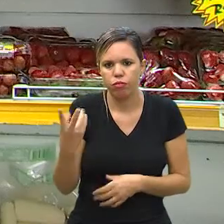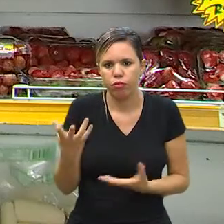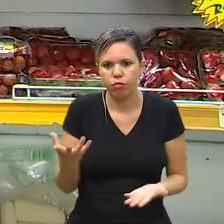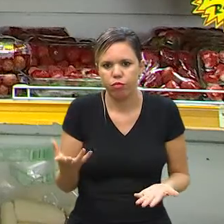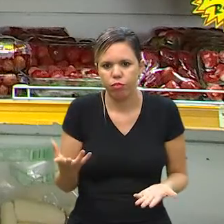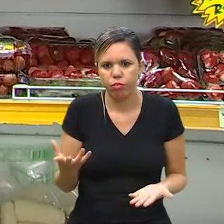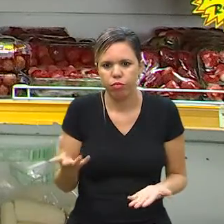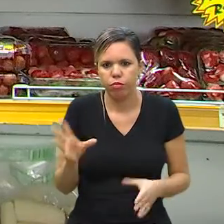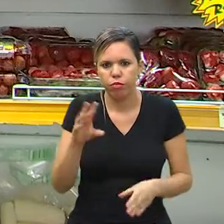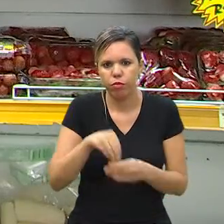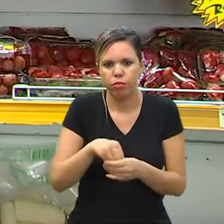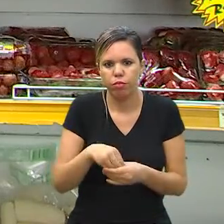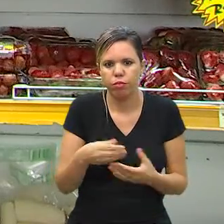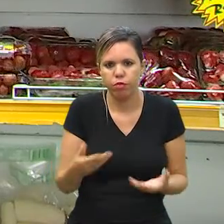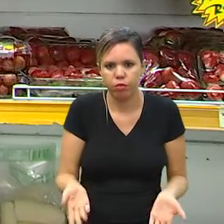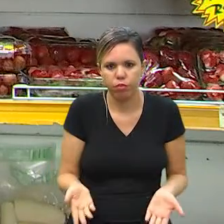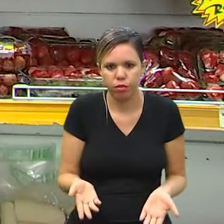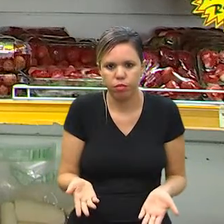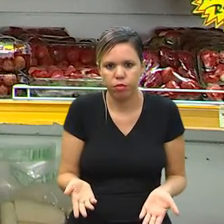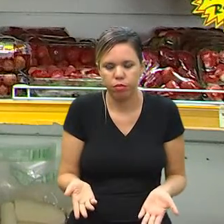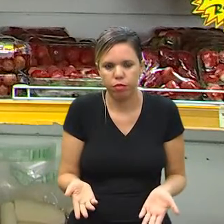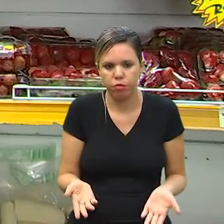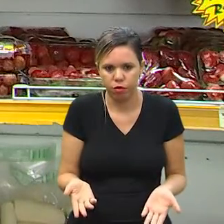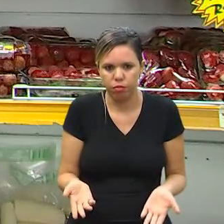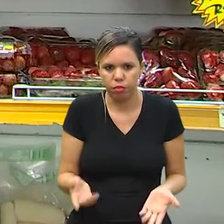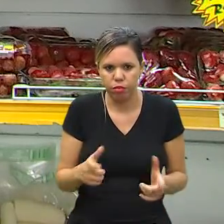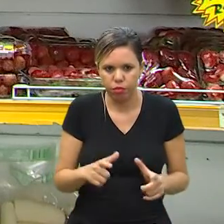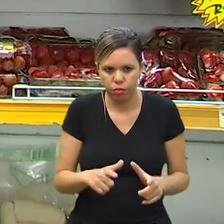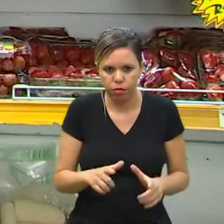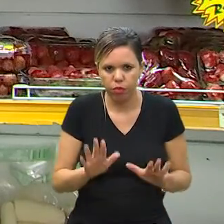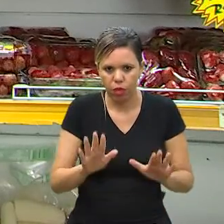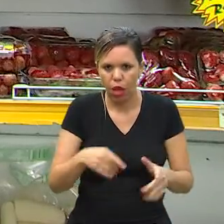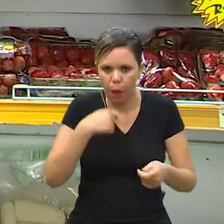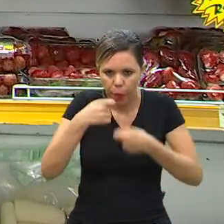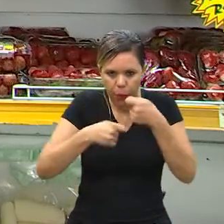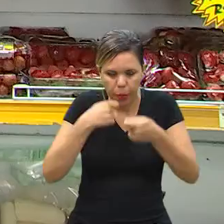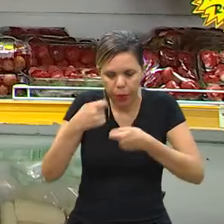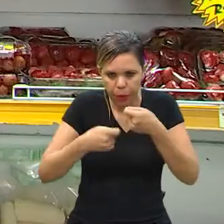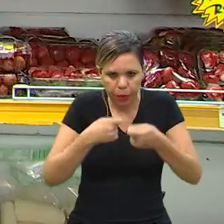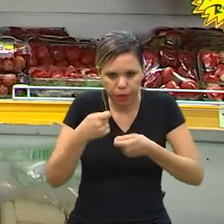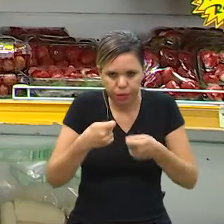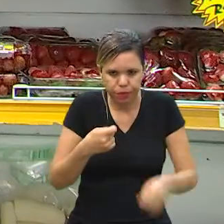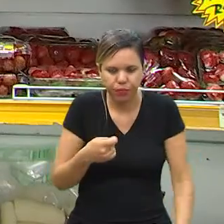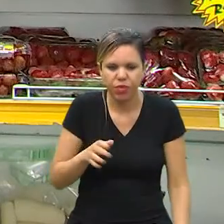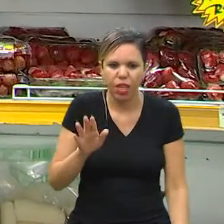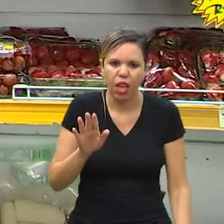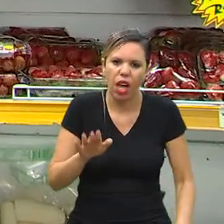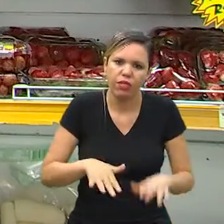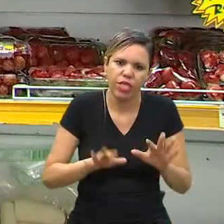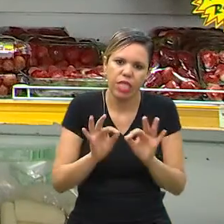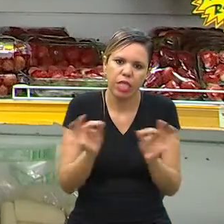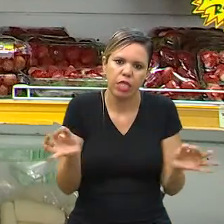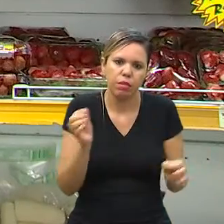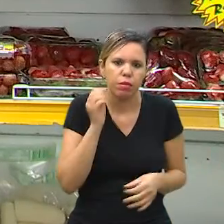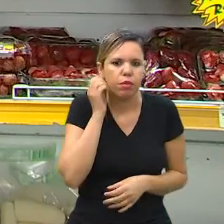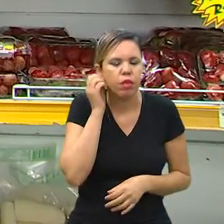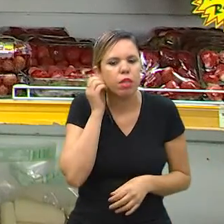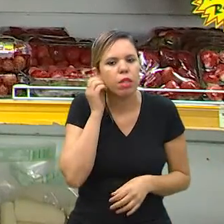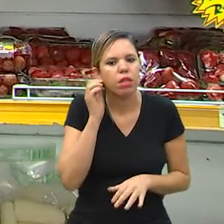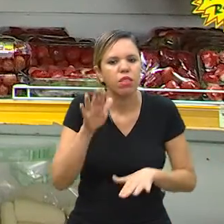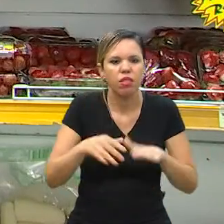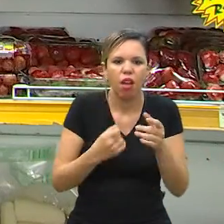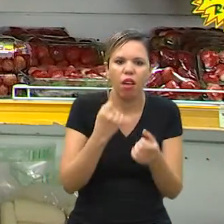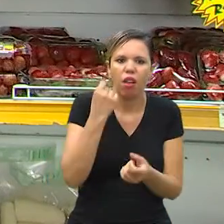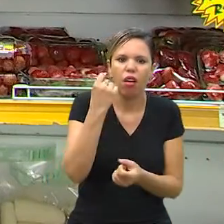e minerais já vai estar ali, tá? Agora, para as alimentações que são mais empobrecidas, né? Então assim,